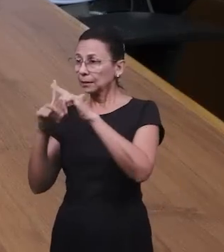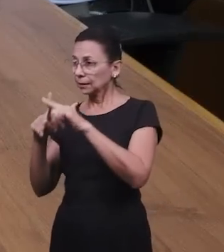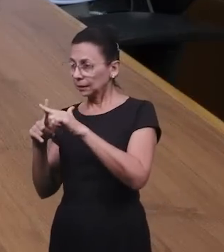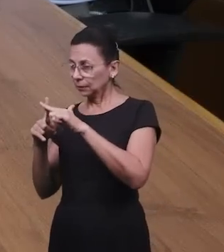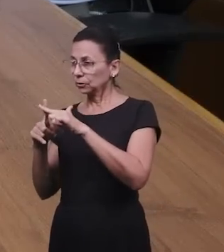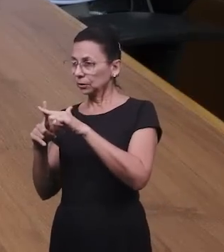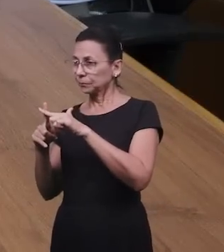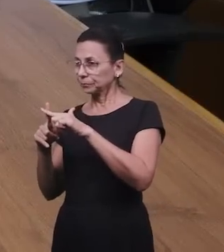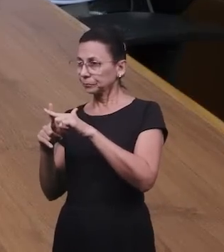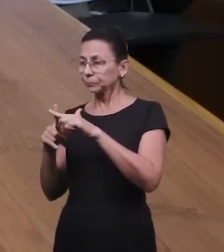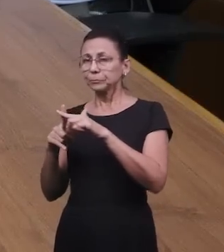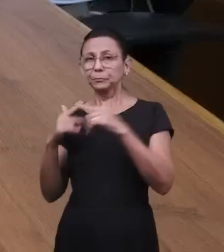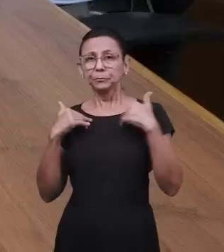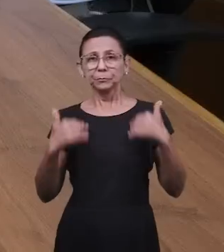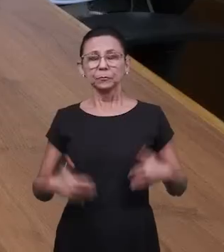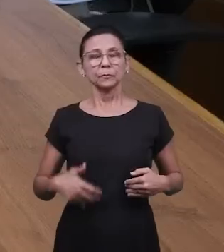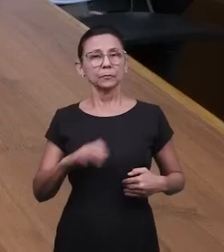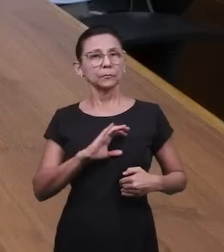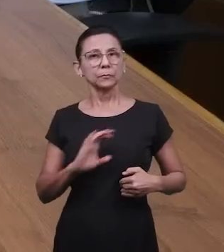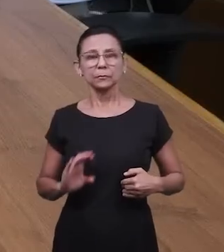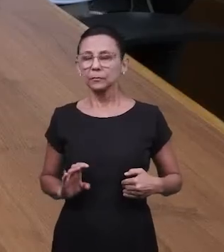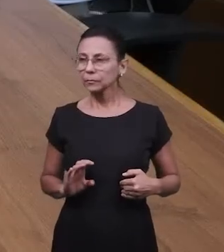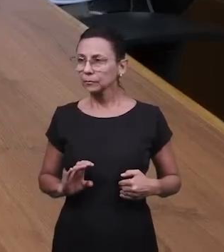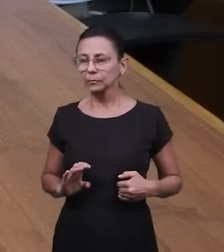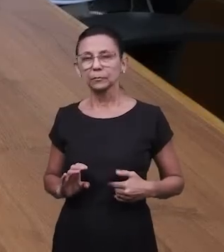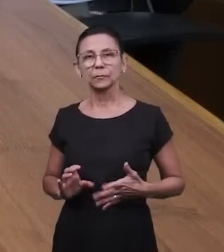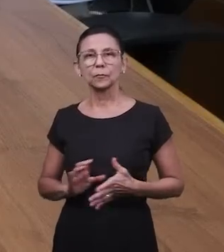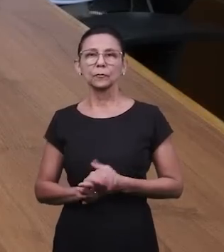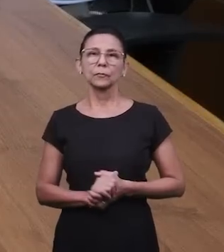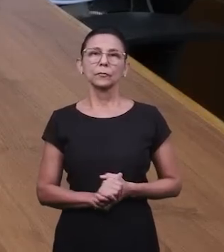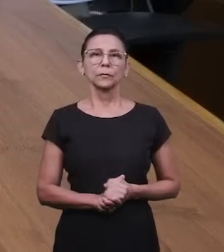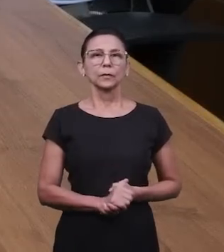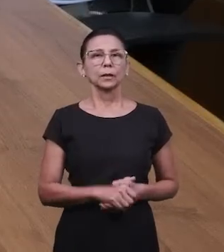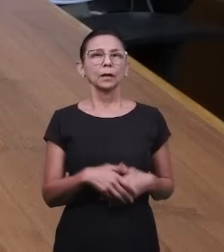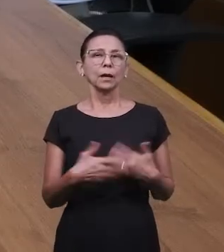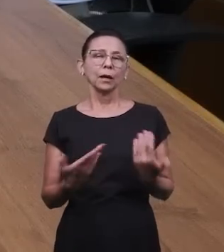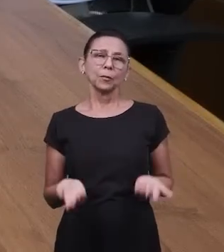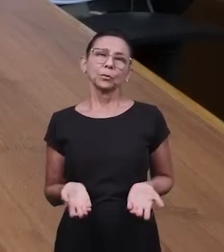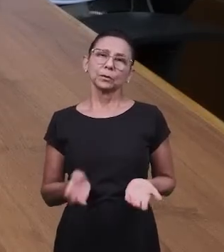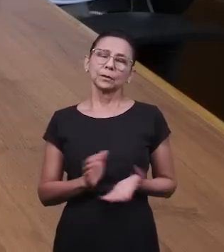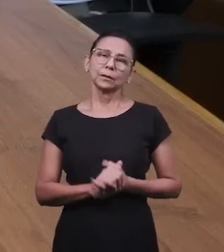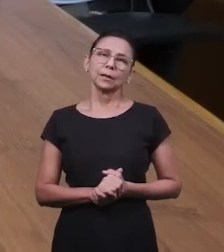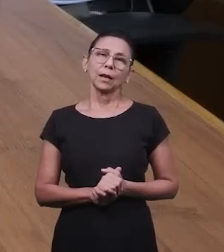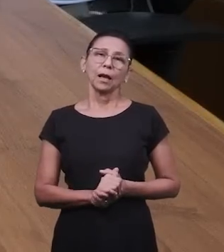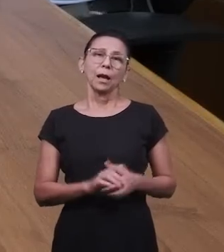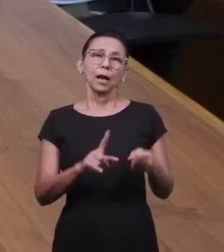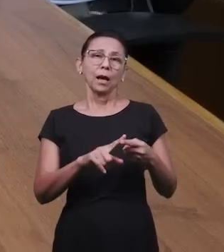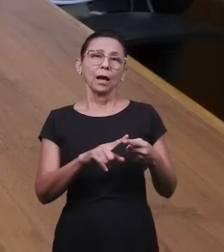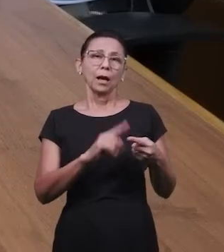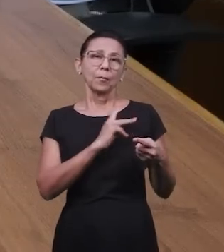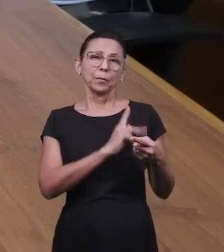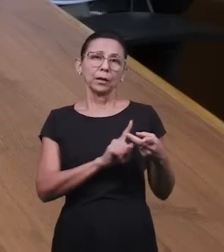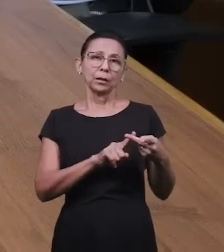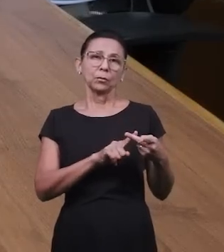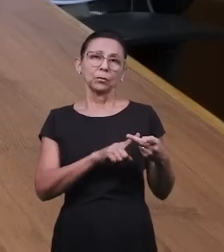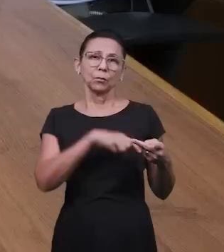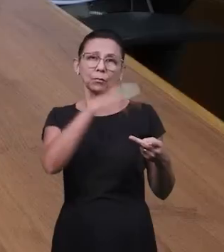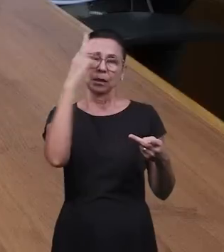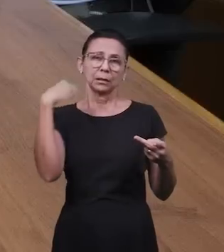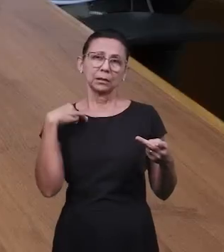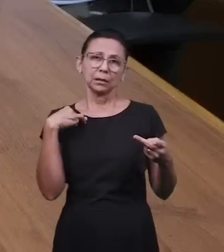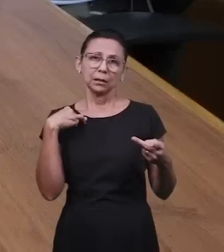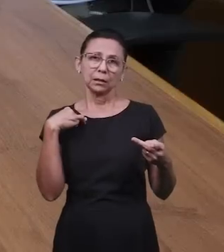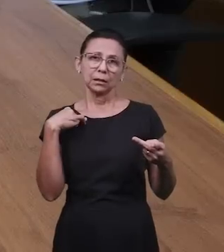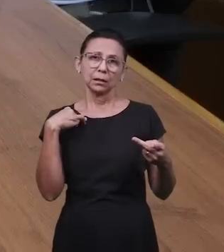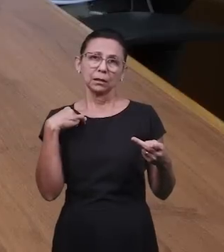igreja verdadeira, ela sabe que a bênção é Jesus. Não é Pedro, não é Paulo, não é Maria. A bênção é que ele